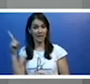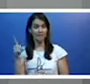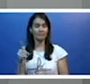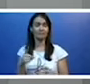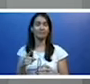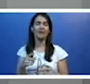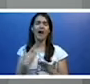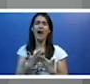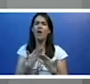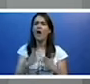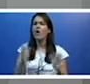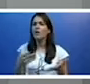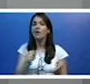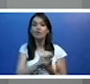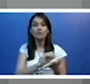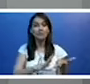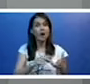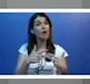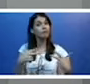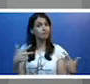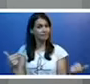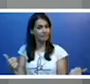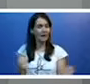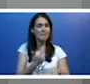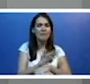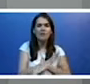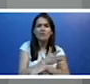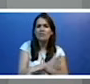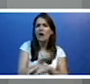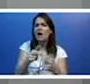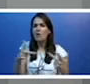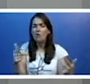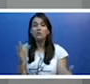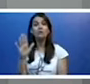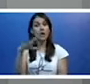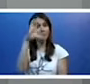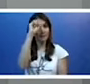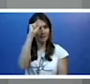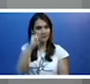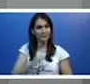mais a exercícios para praticar mais que foi apreendido